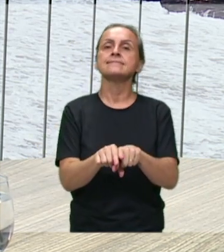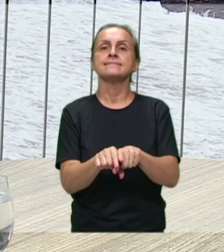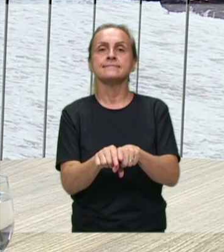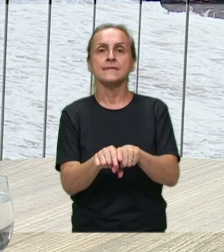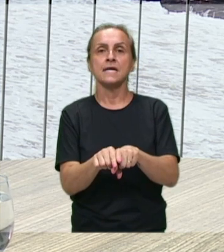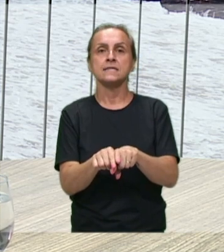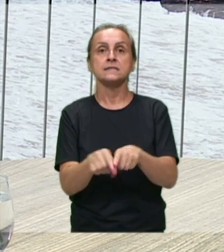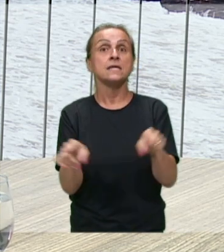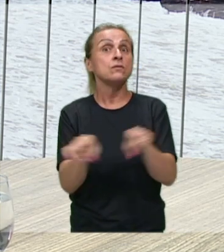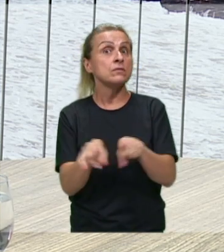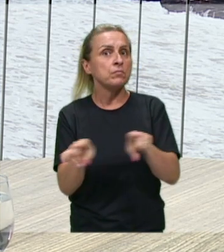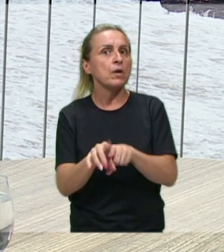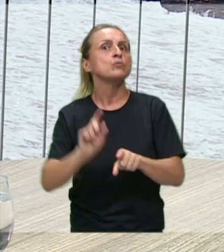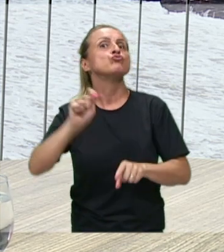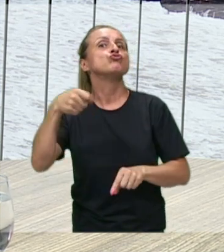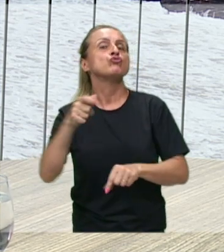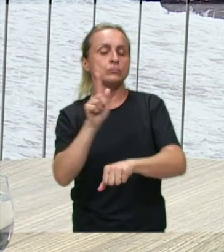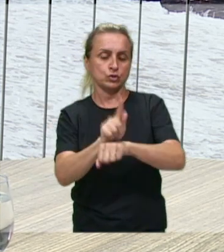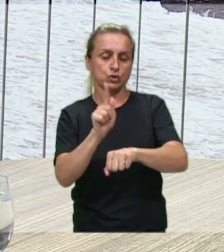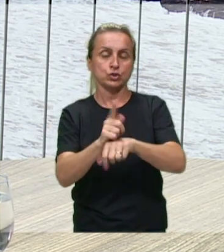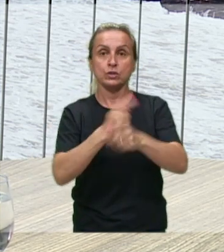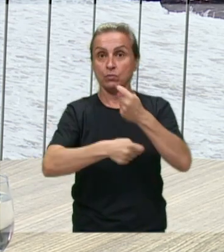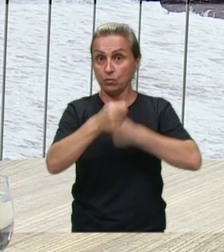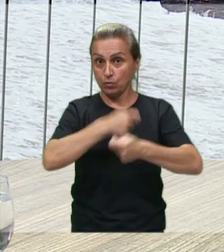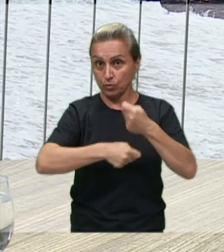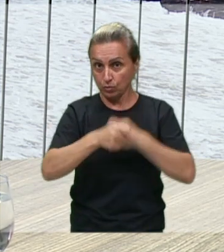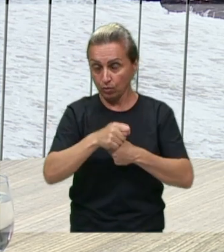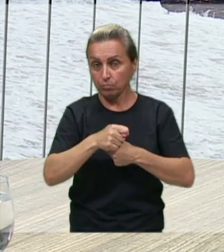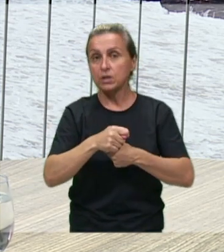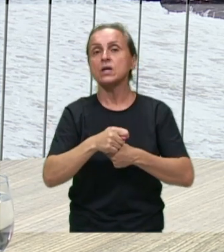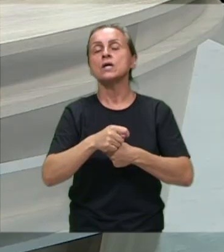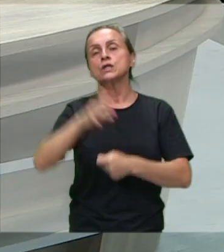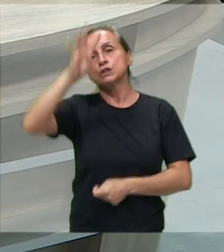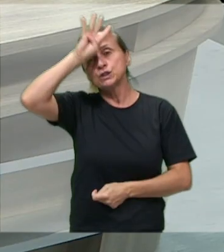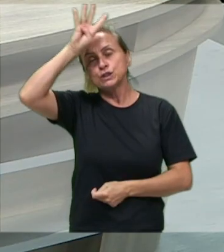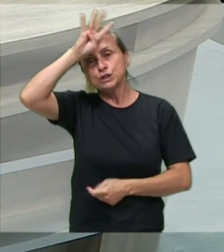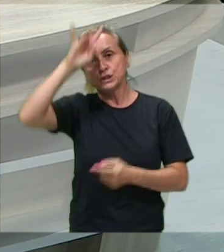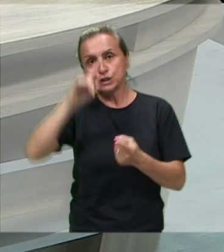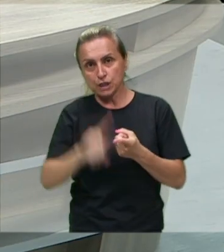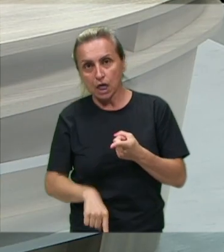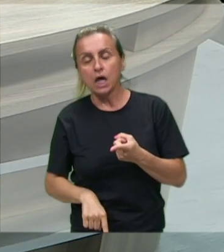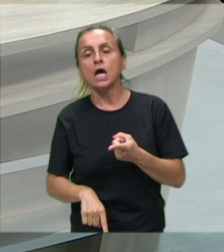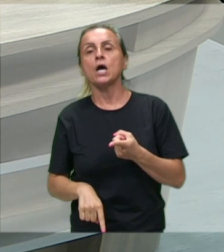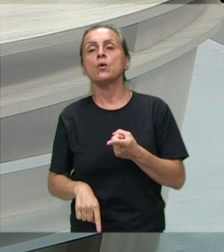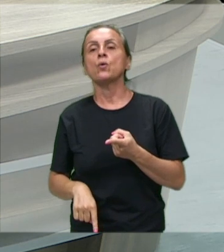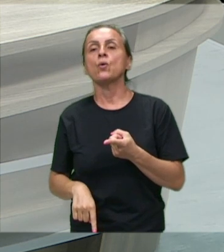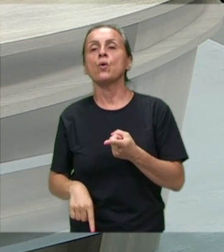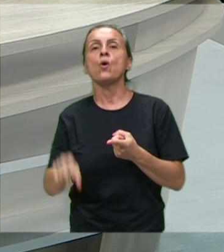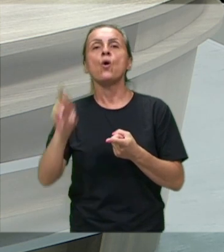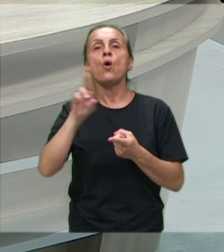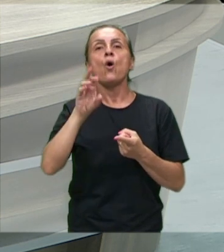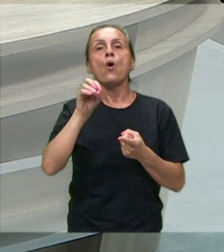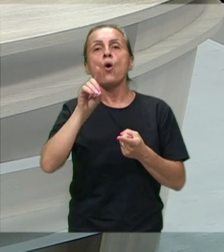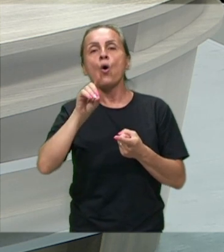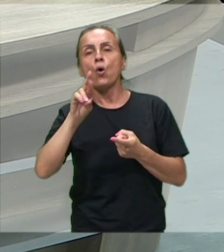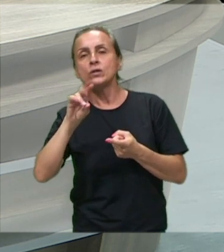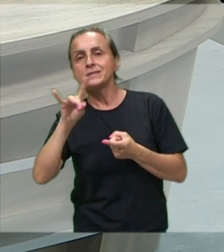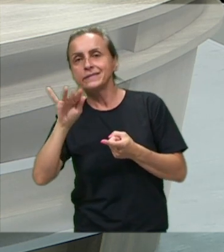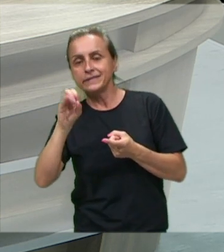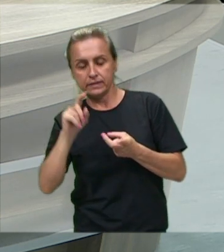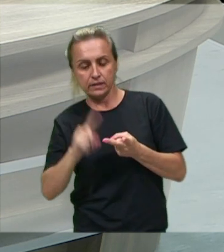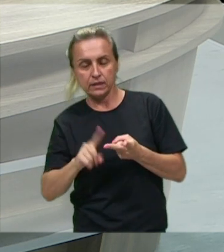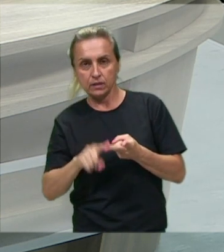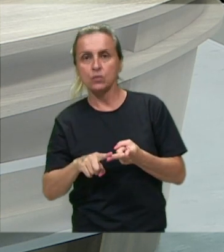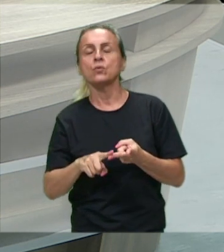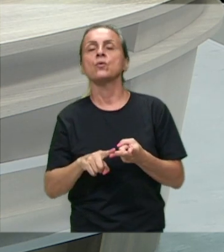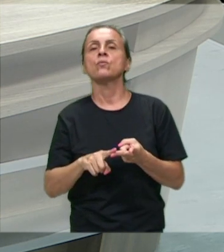da gestão econômica, o próprio Tiago Morastone, também o Neiva do turismo, o Rodrigo da pesca. Nós temos a intenção